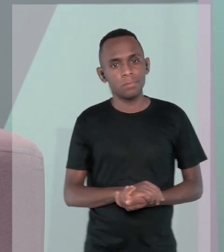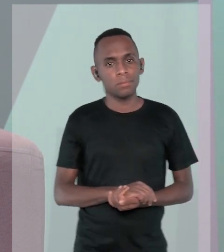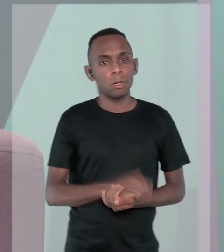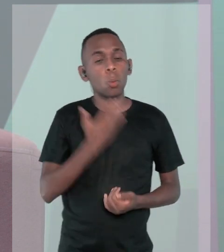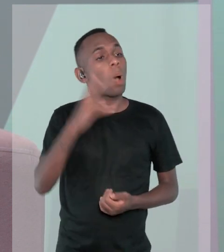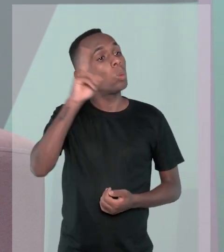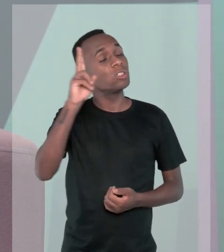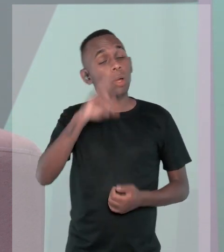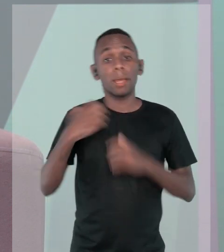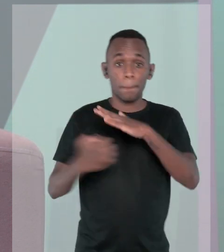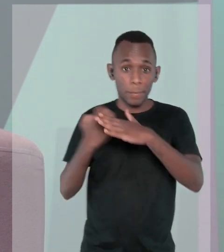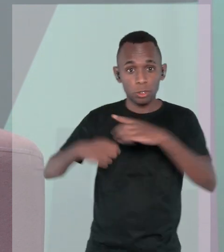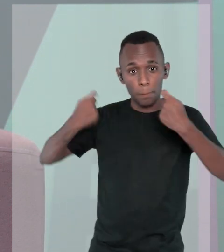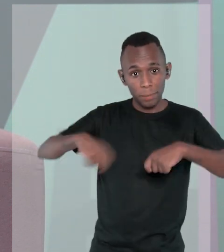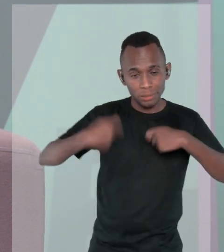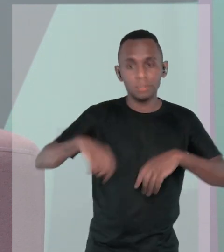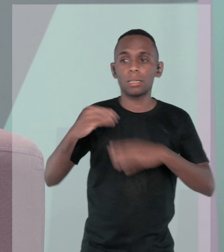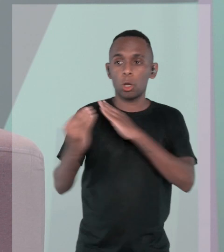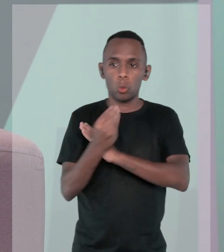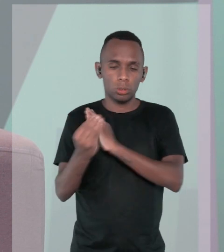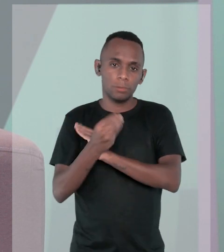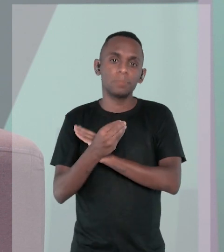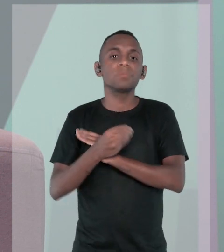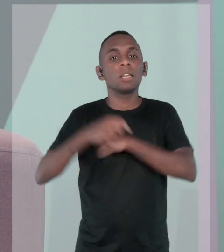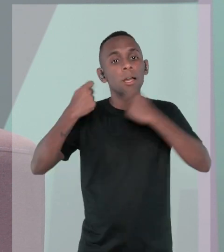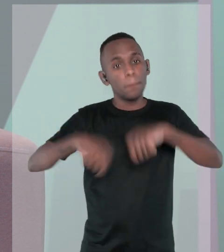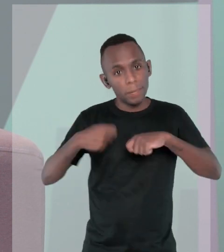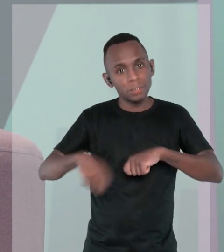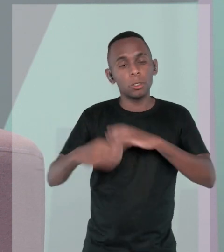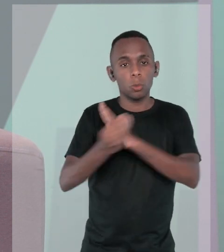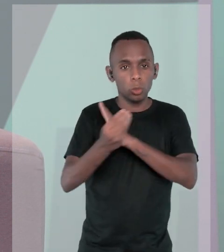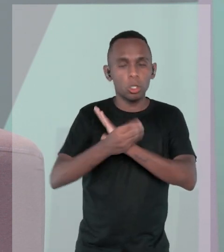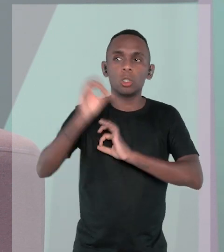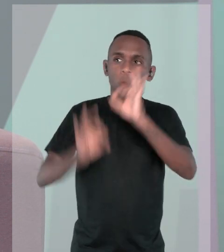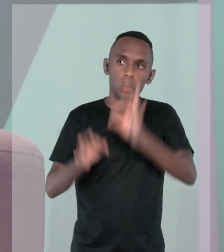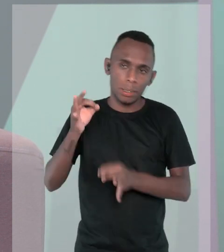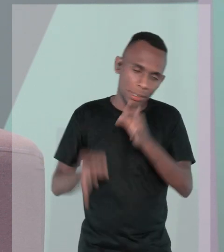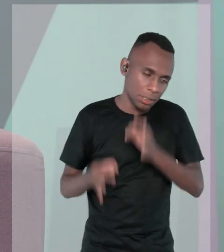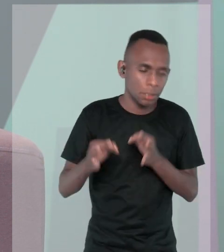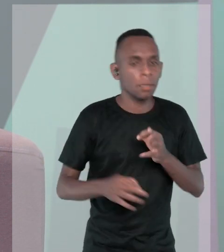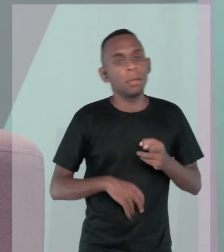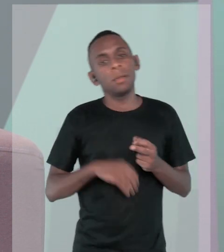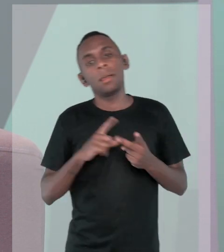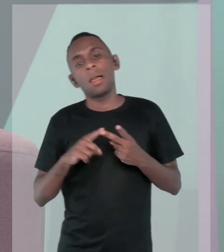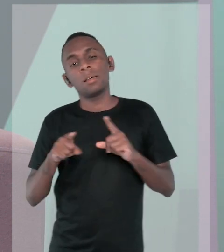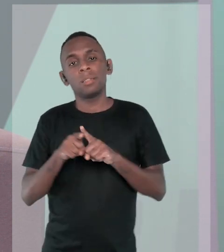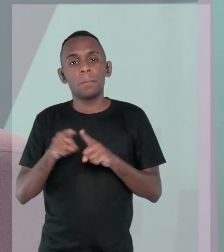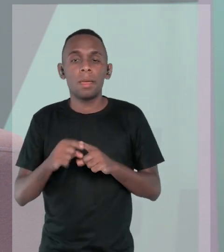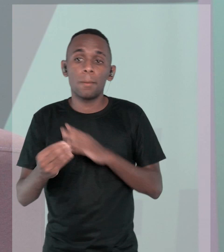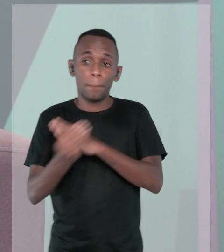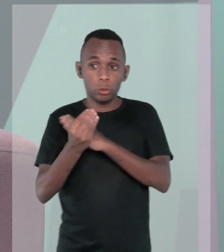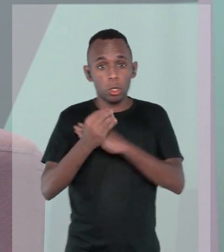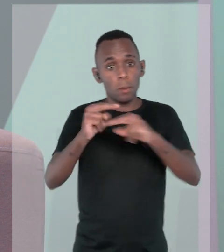Qual que é a história? As empresas precisam se proteger. Elas precisam de proteção jurídica, elas precisam de proteção